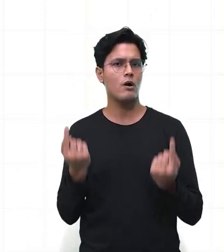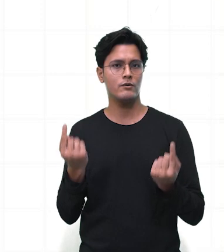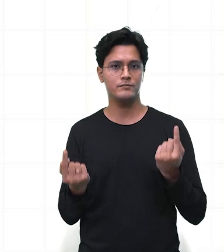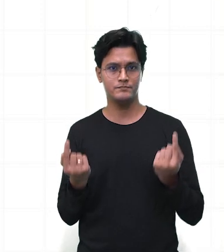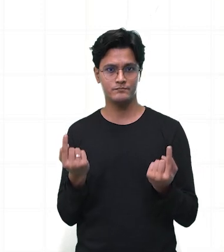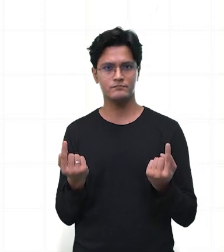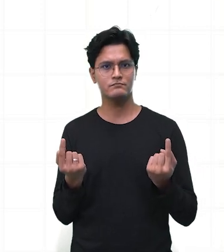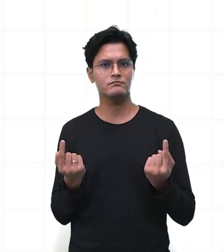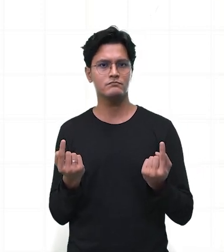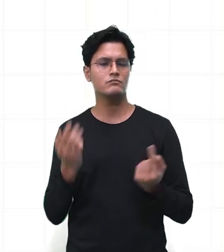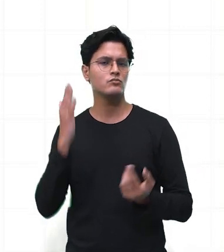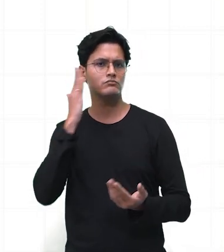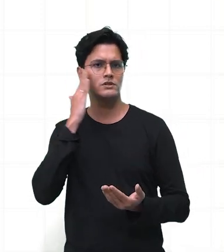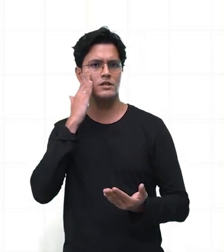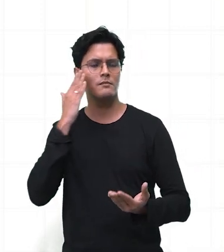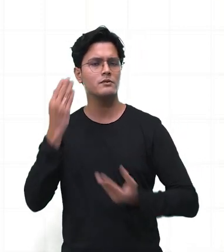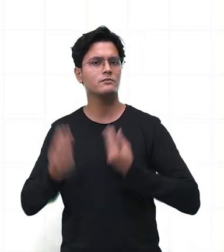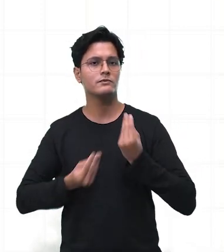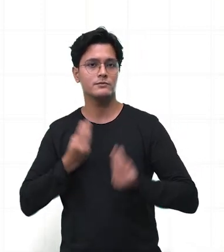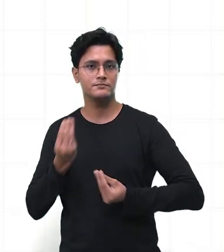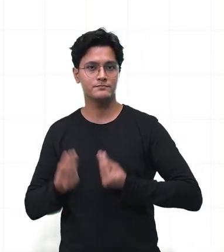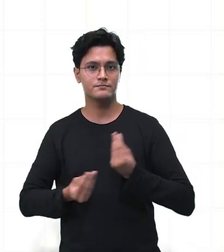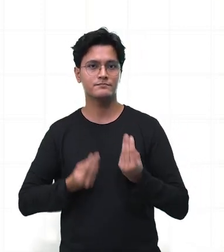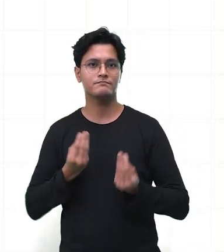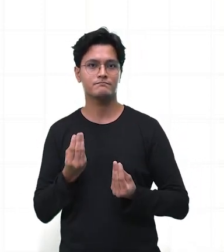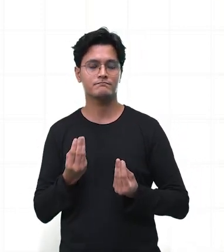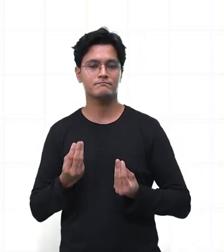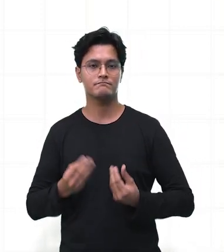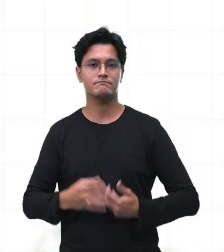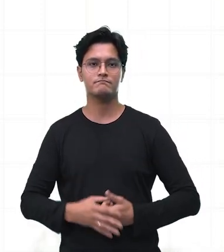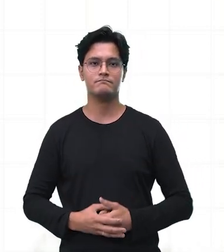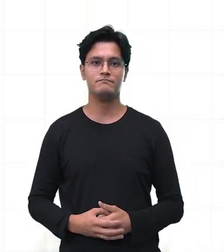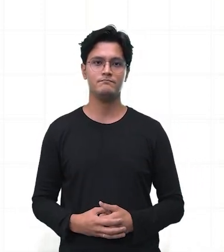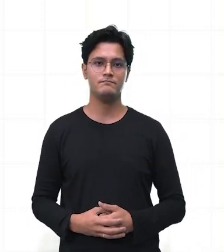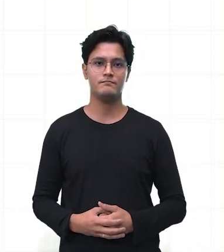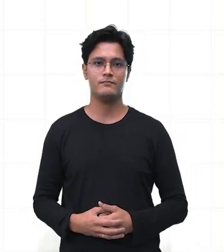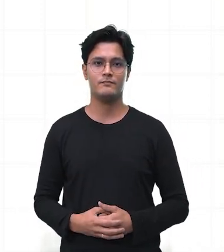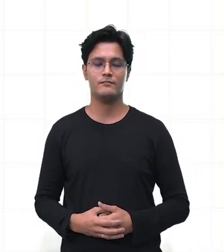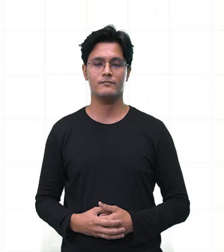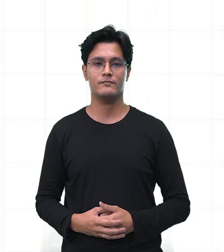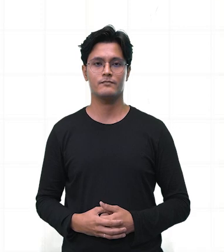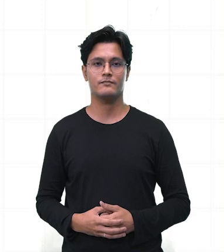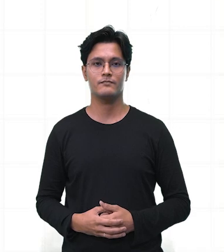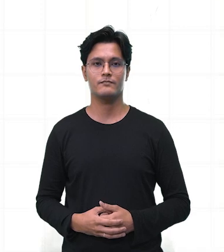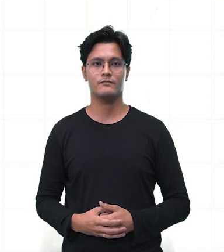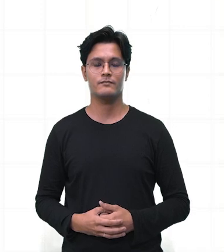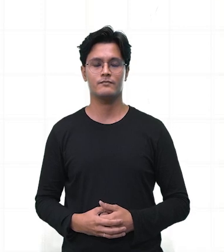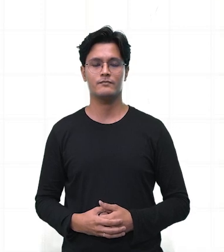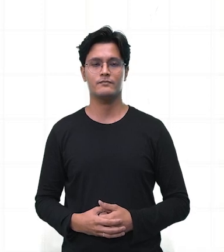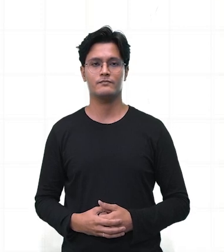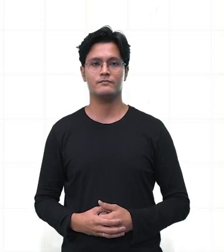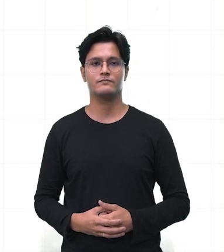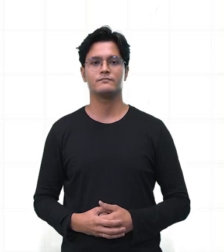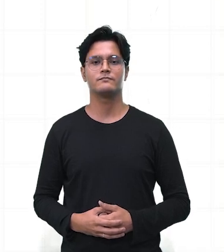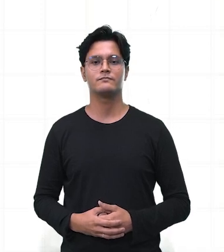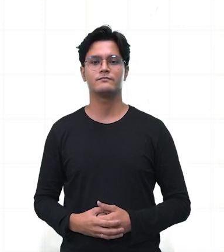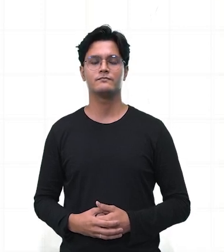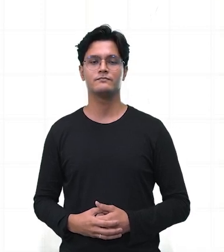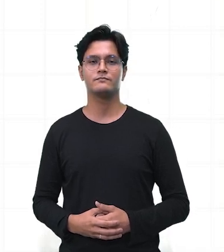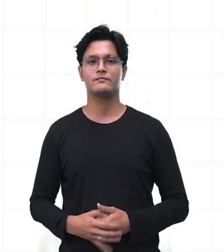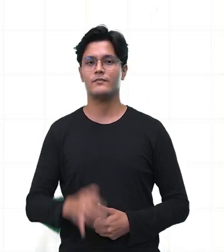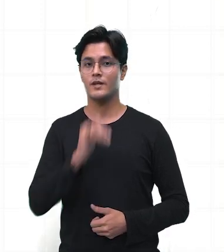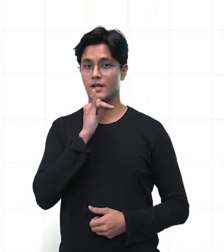incógnita? Como é que a gente vai fazer para descobrir isso? Veja, vamos supor, eu tenho aqui,